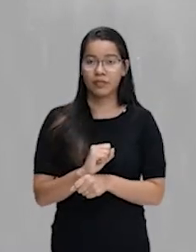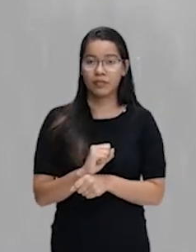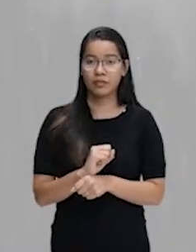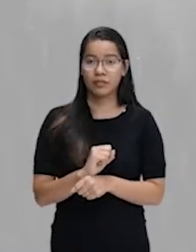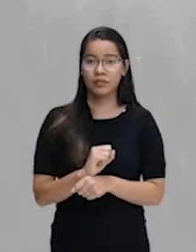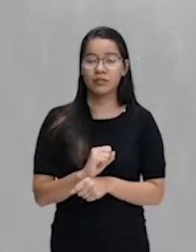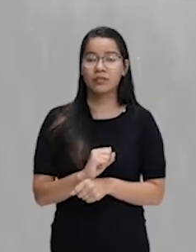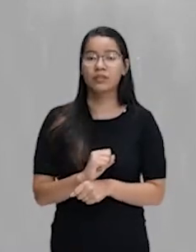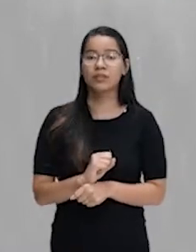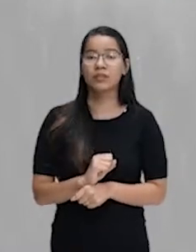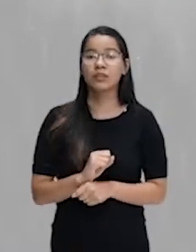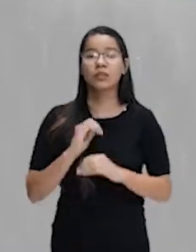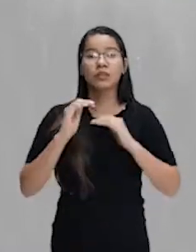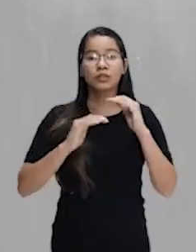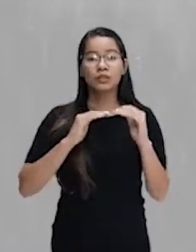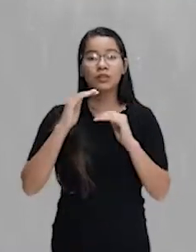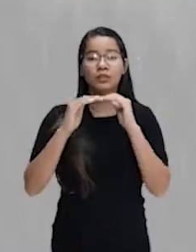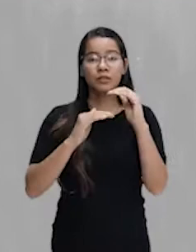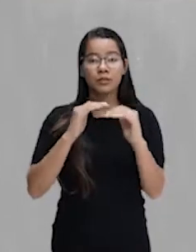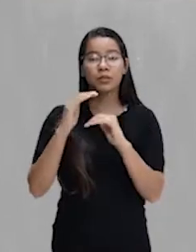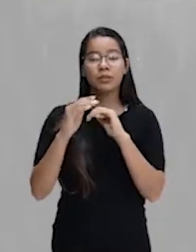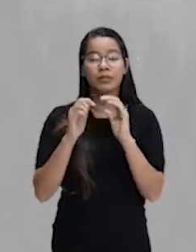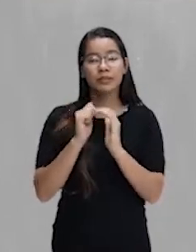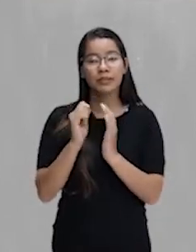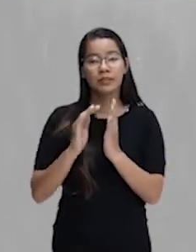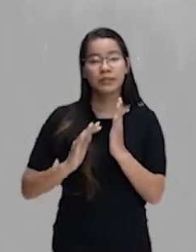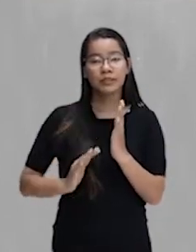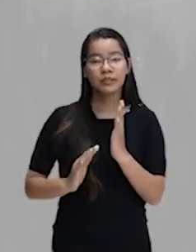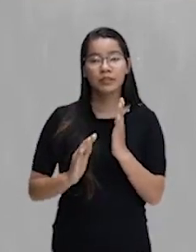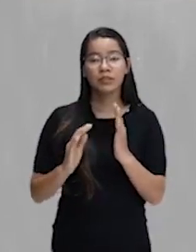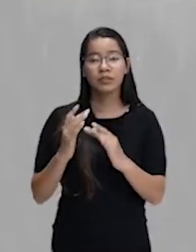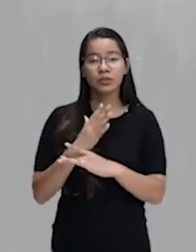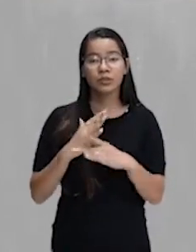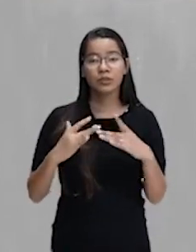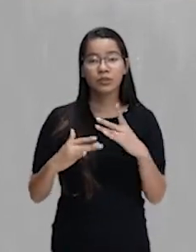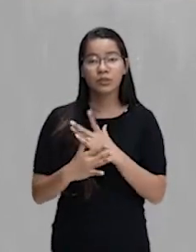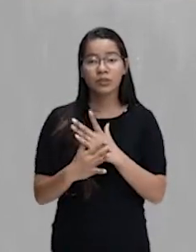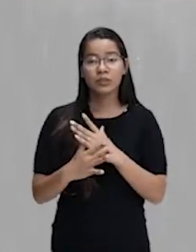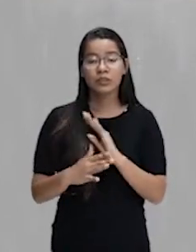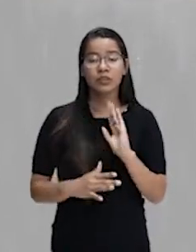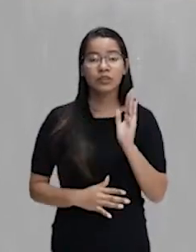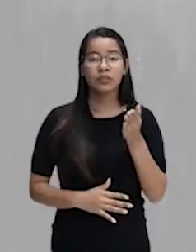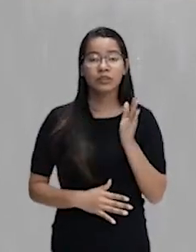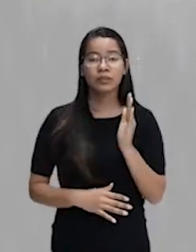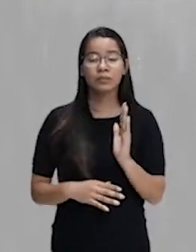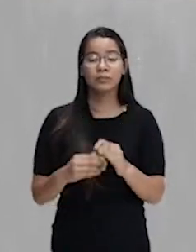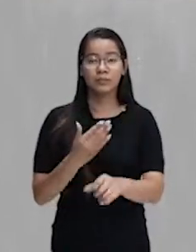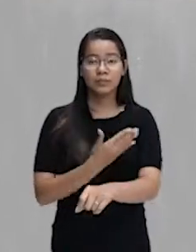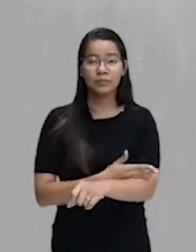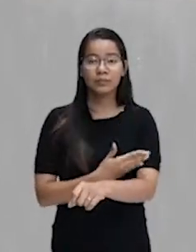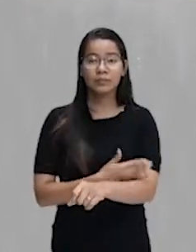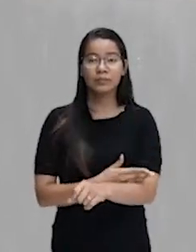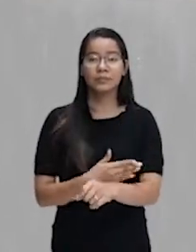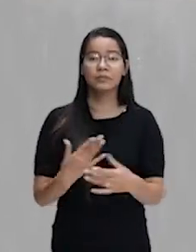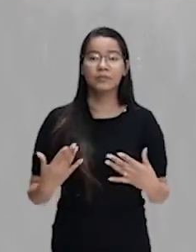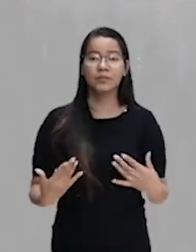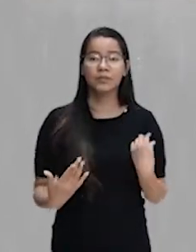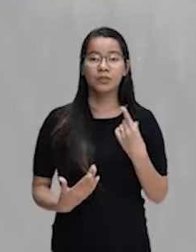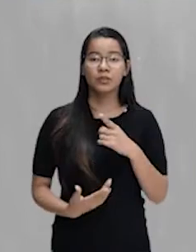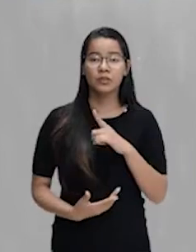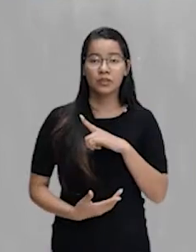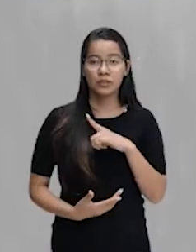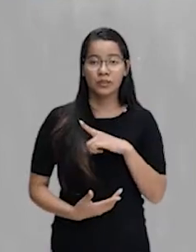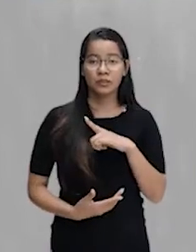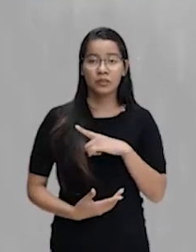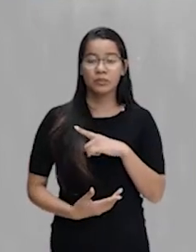estagnação do desenvolvimento das atividades urbanas. Na Baixa Idade Média, nós teremos